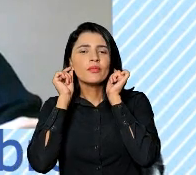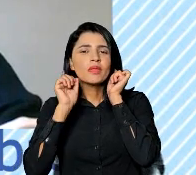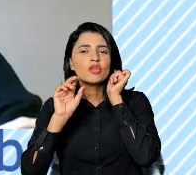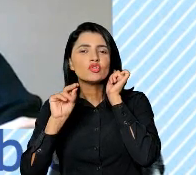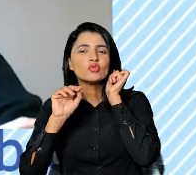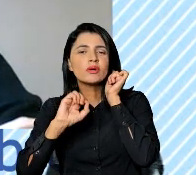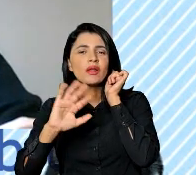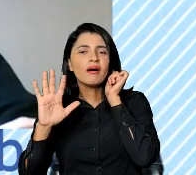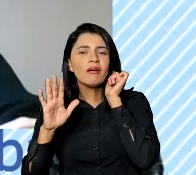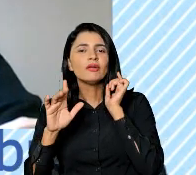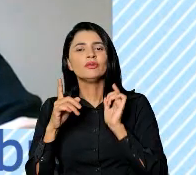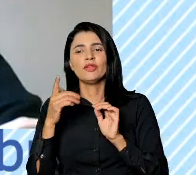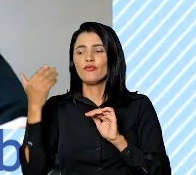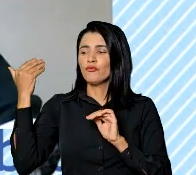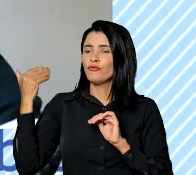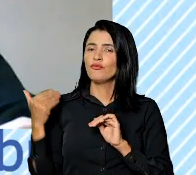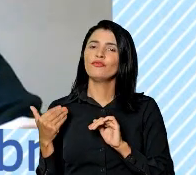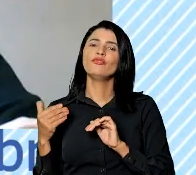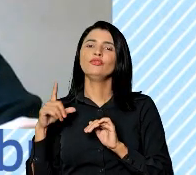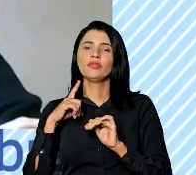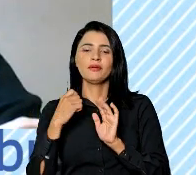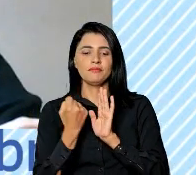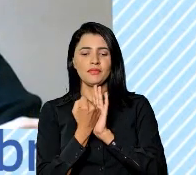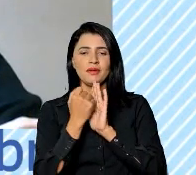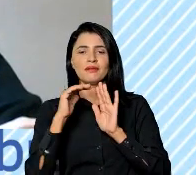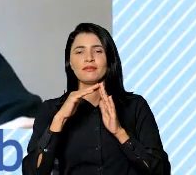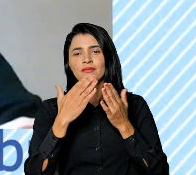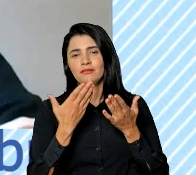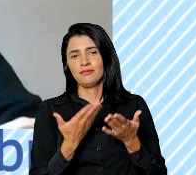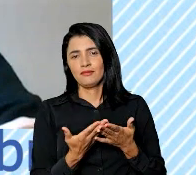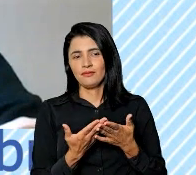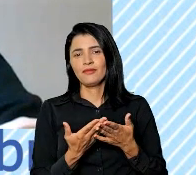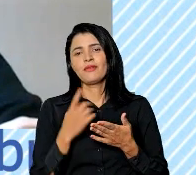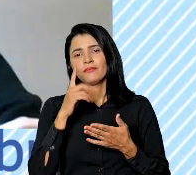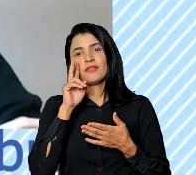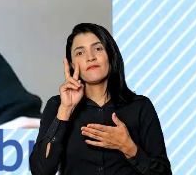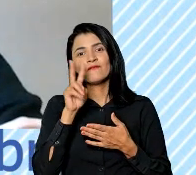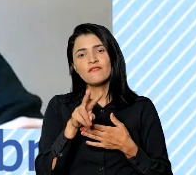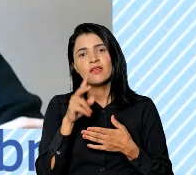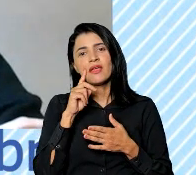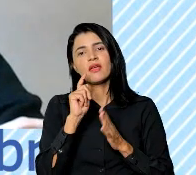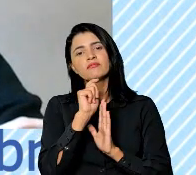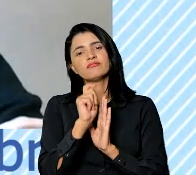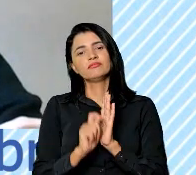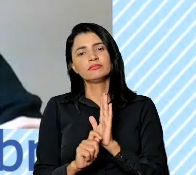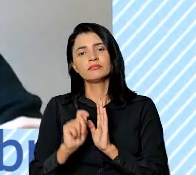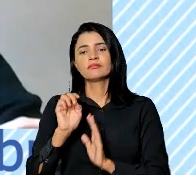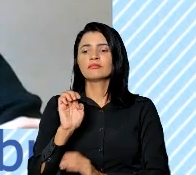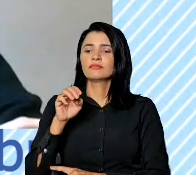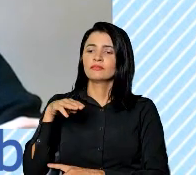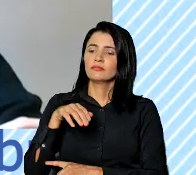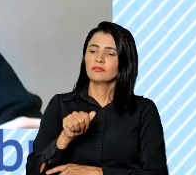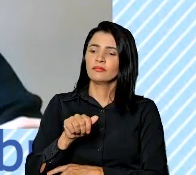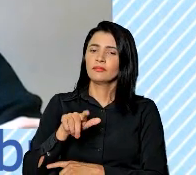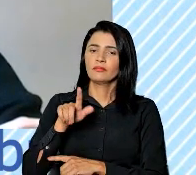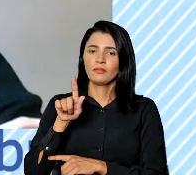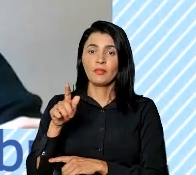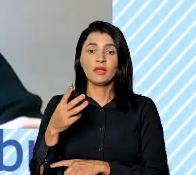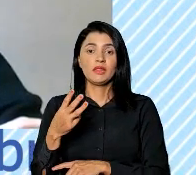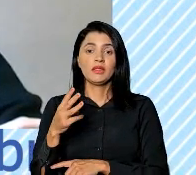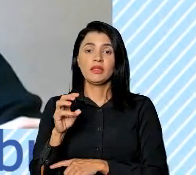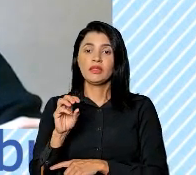fundo tenho o logo da nossa escola, onde se vê escrito EMAG 30 anos, nas